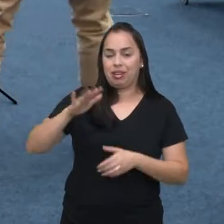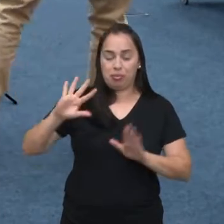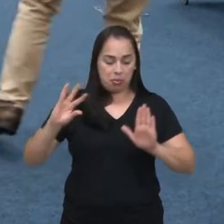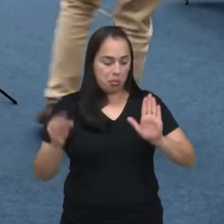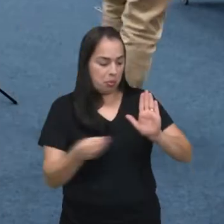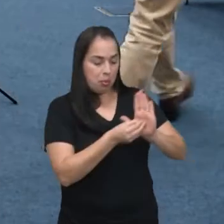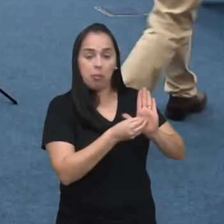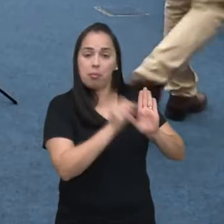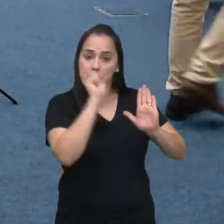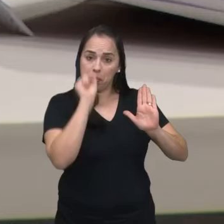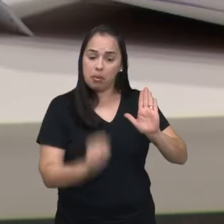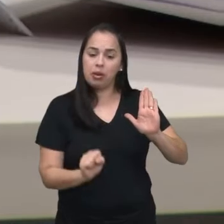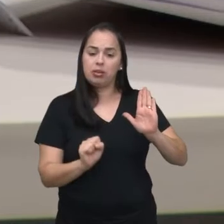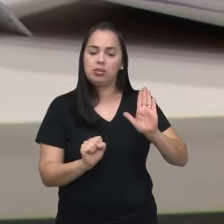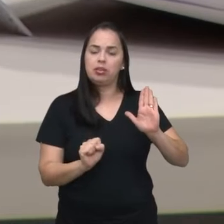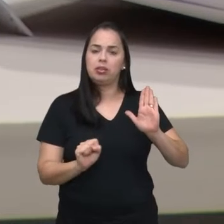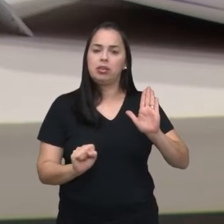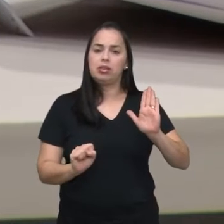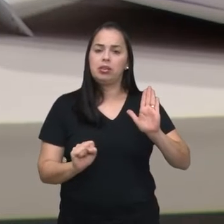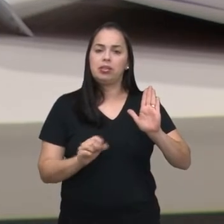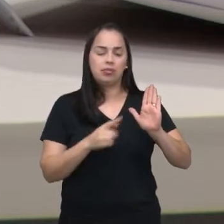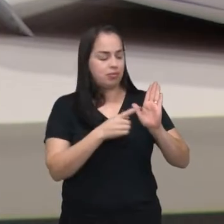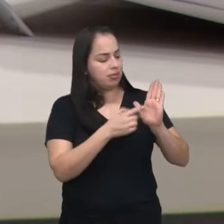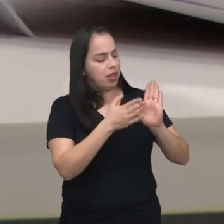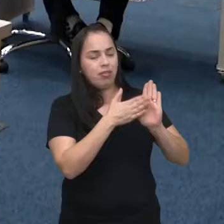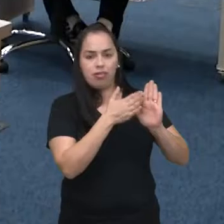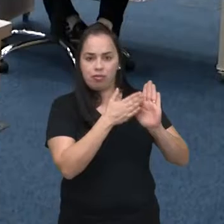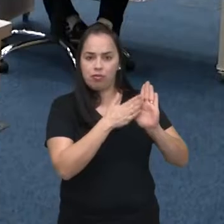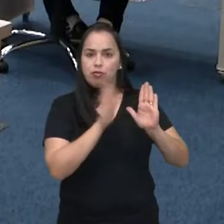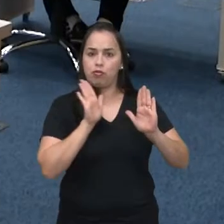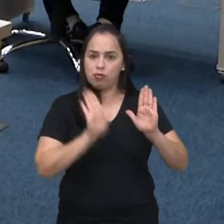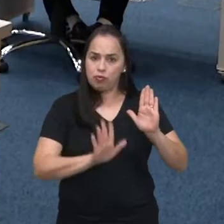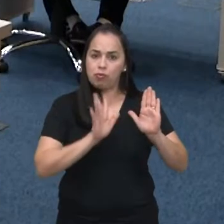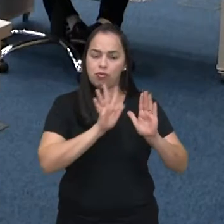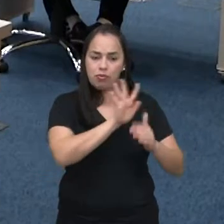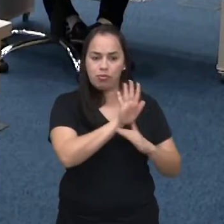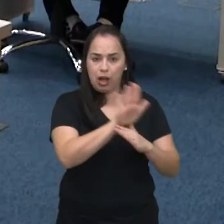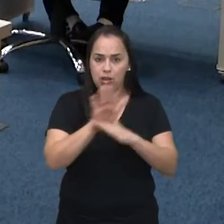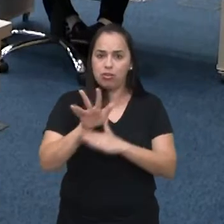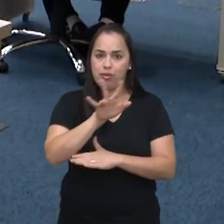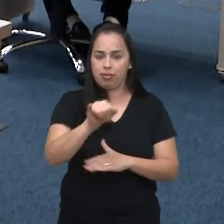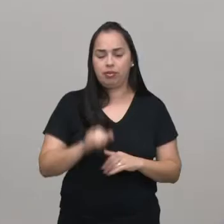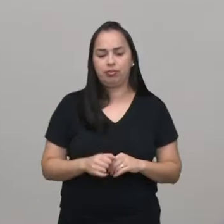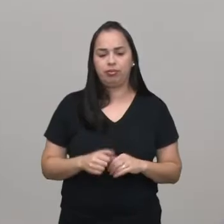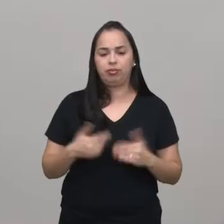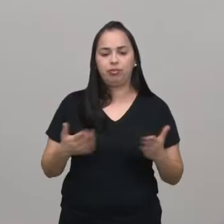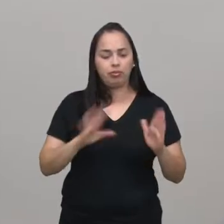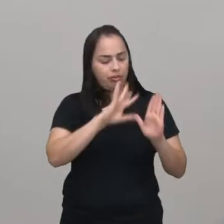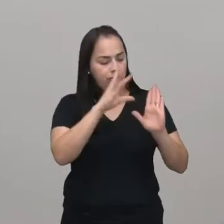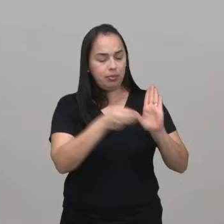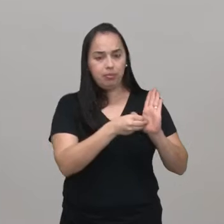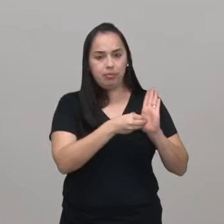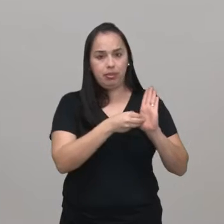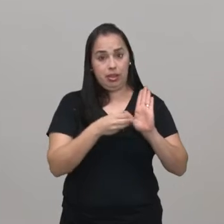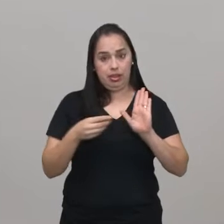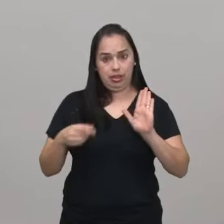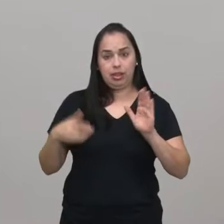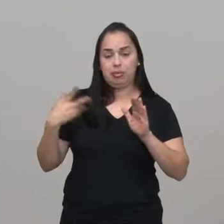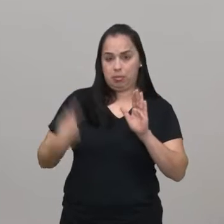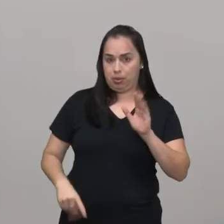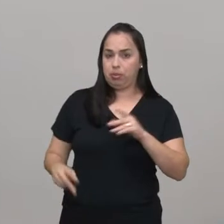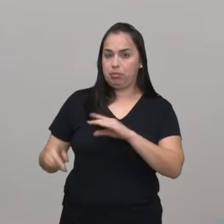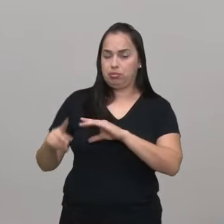podem propor emendas ao projeto para assegurar que a proposta vai atender as demandas da população a emenda tanto